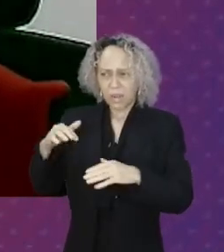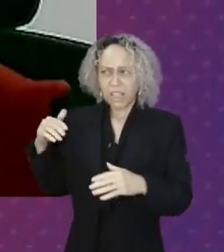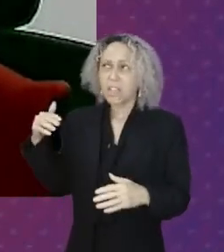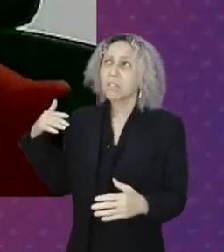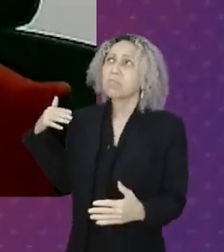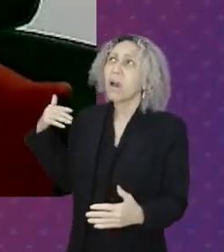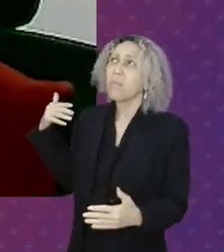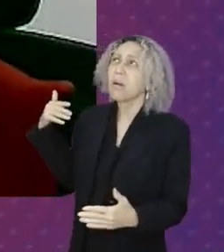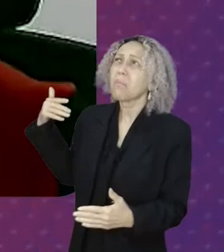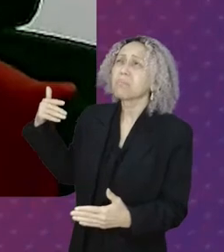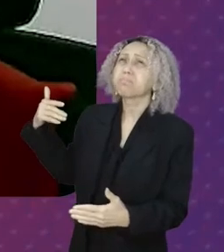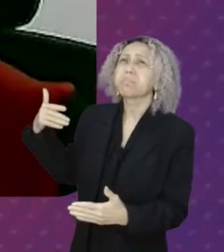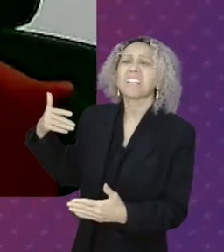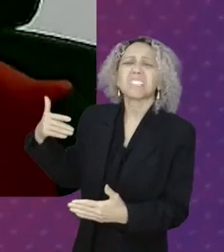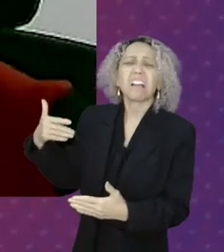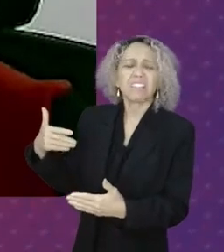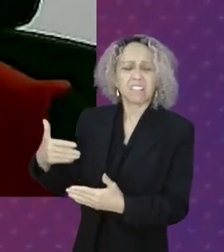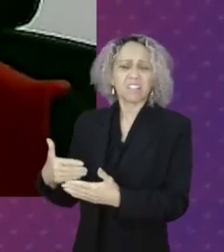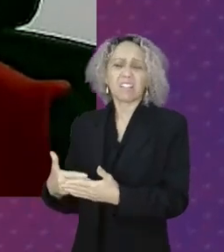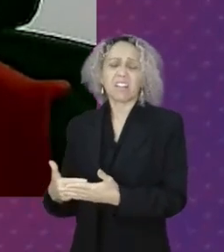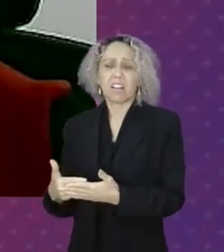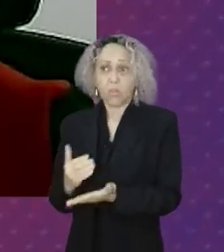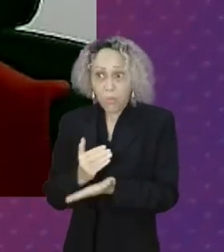atual. Nós temos